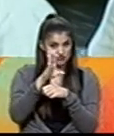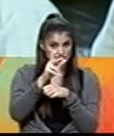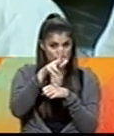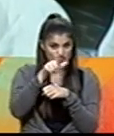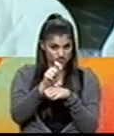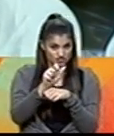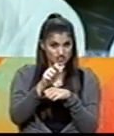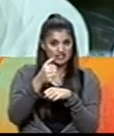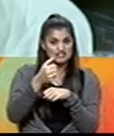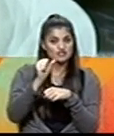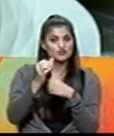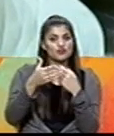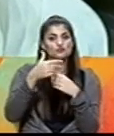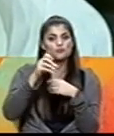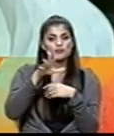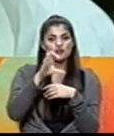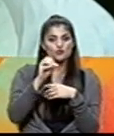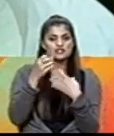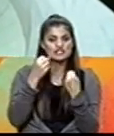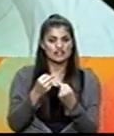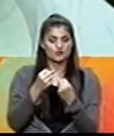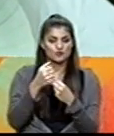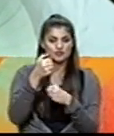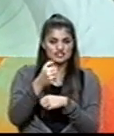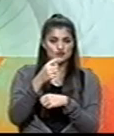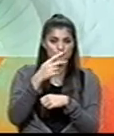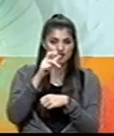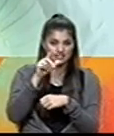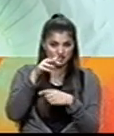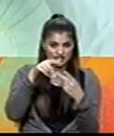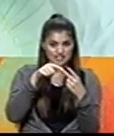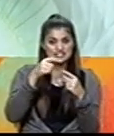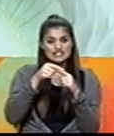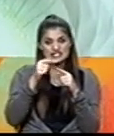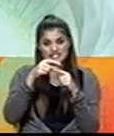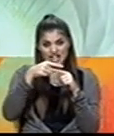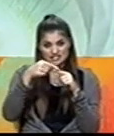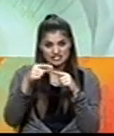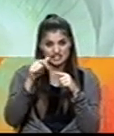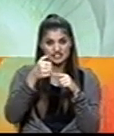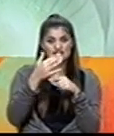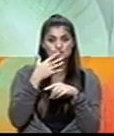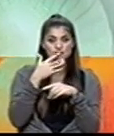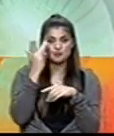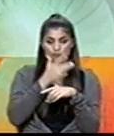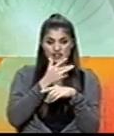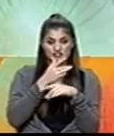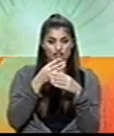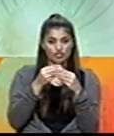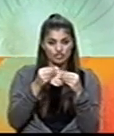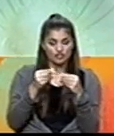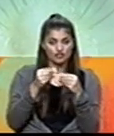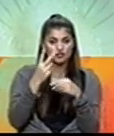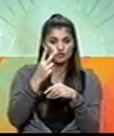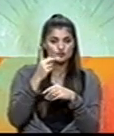ralado, 5 gramas de tomilho seco, 5 de alecrim, 5 de salsa, 5 gramas de pimenta preta moída,